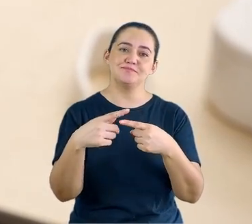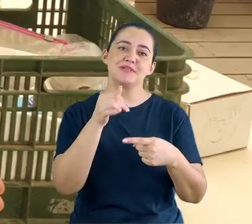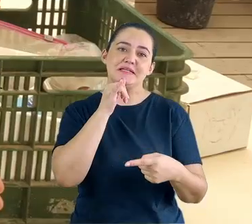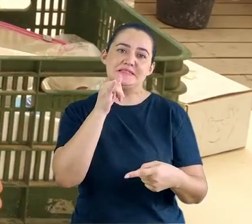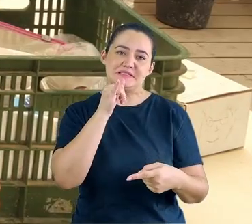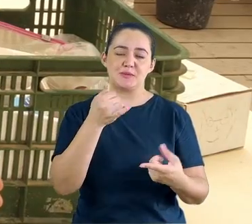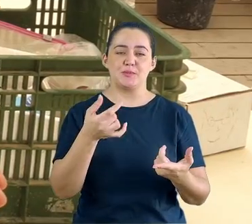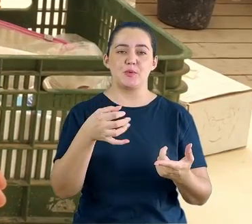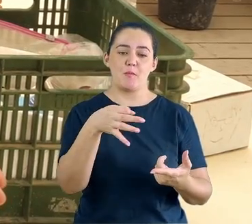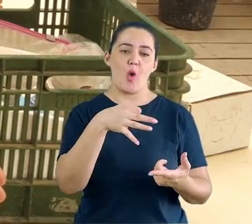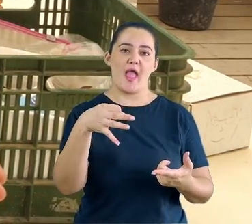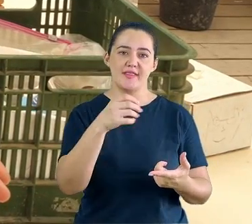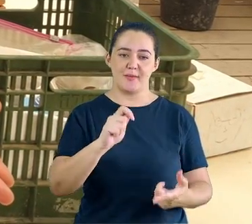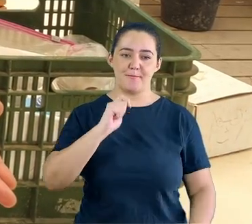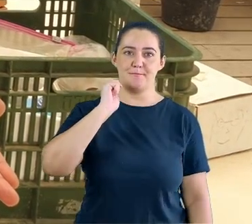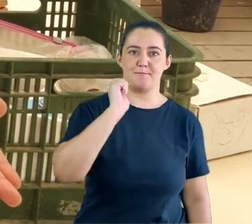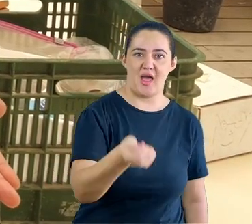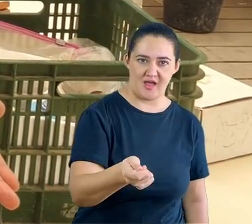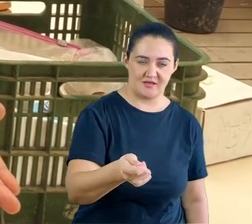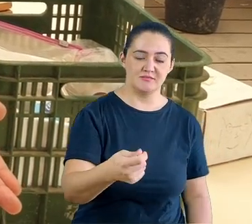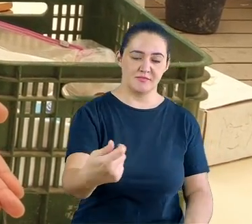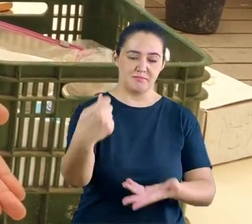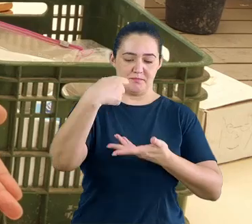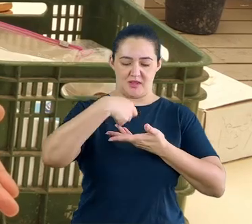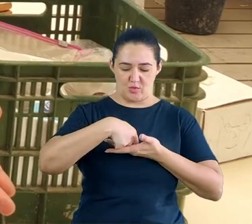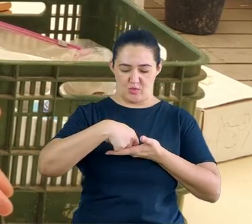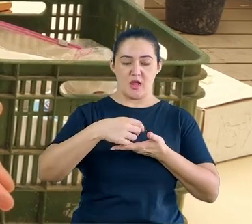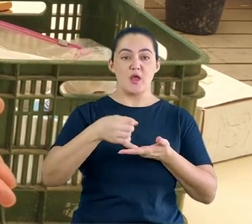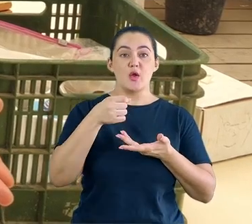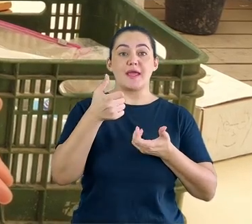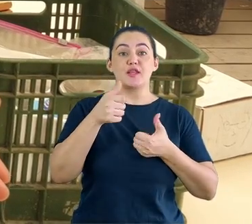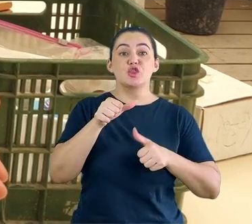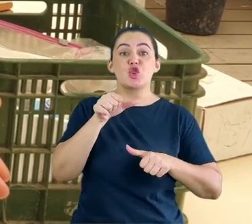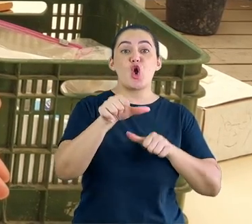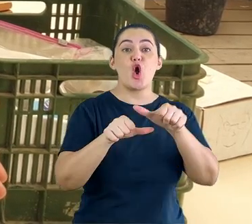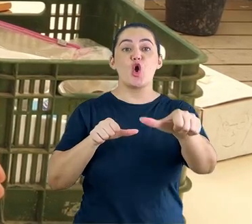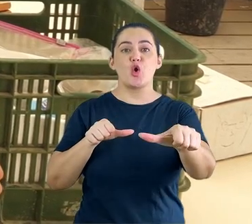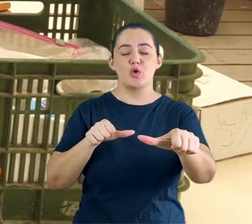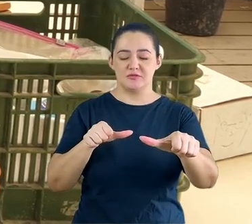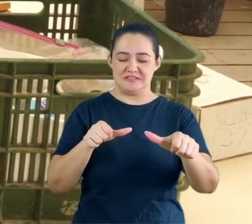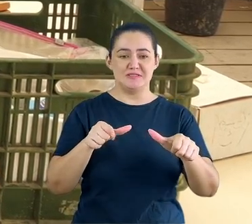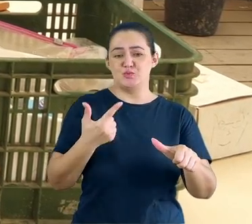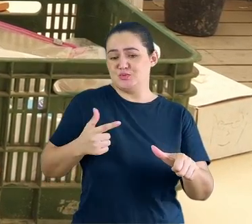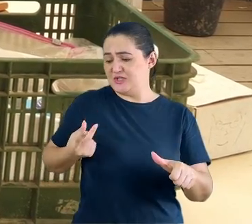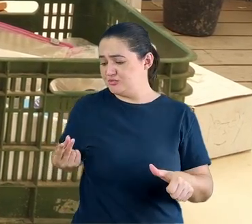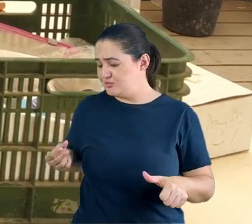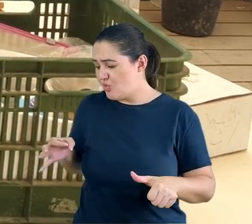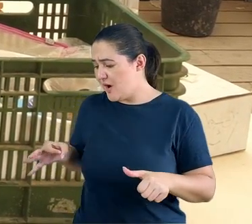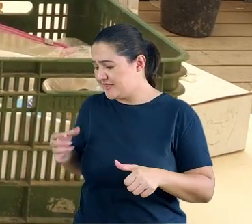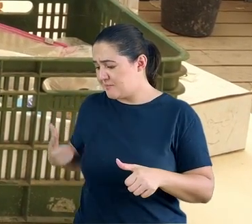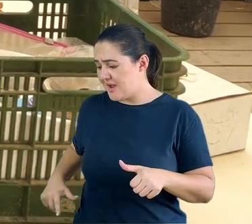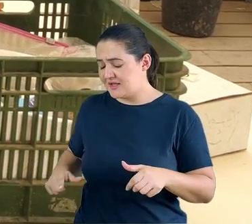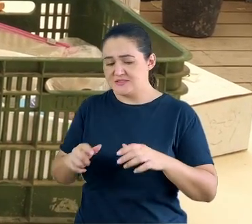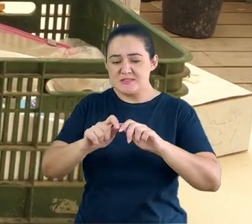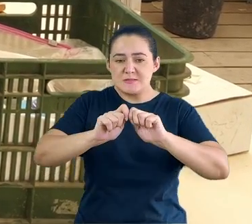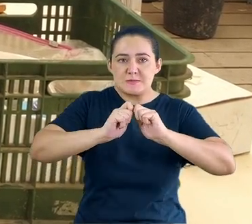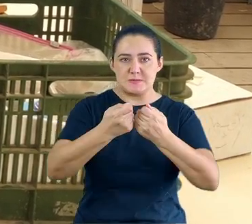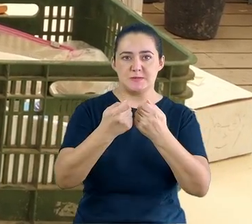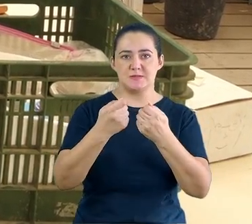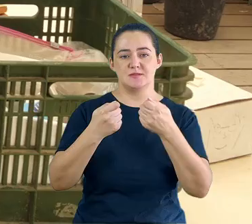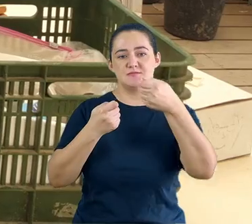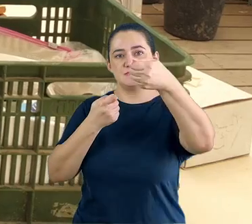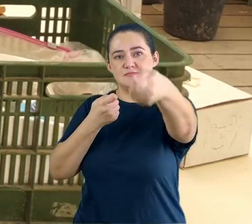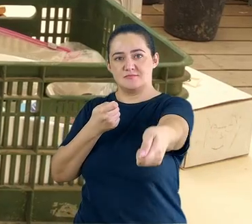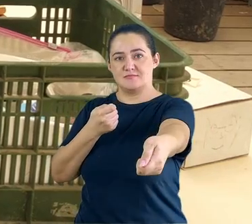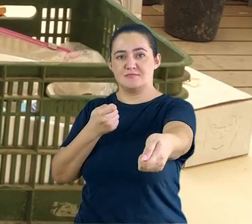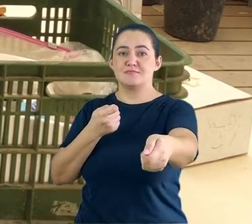quando alguém tinha dificuldade de dar o troco para uma pessoa, ele podia quebrar a moeda ao meio, então ele tinha agora